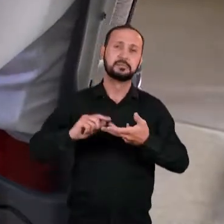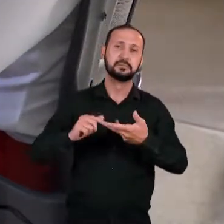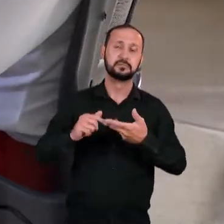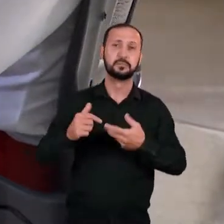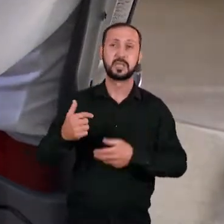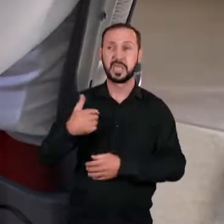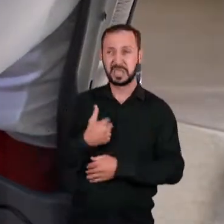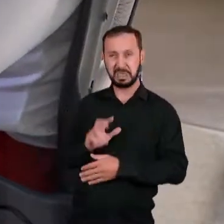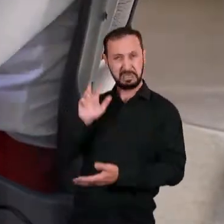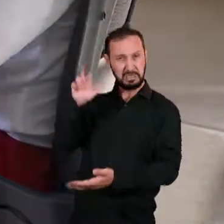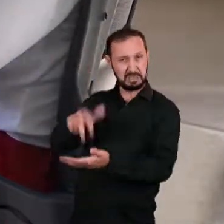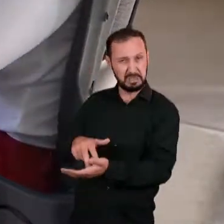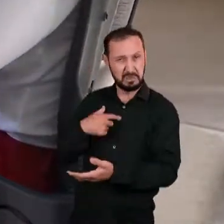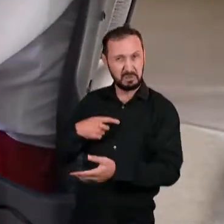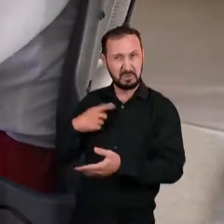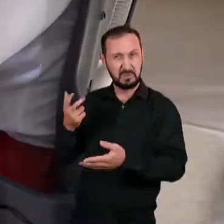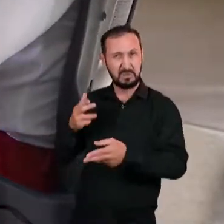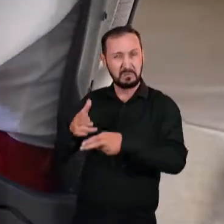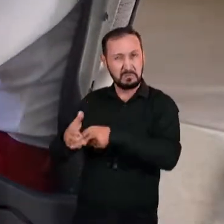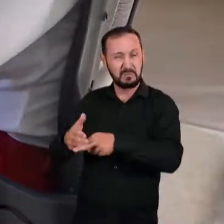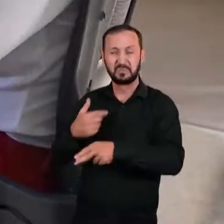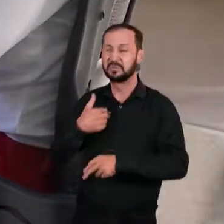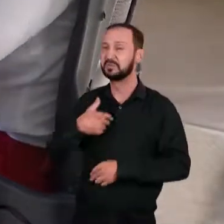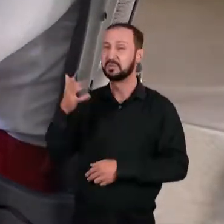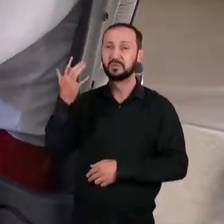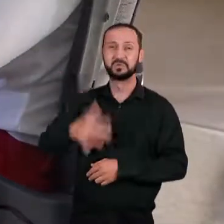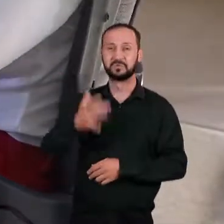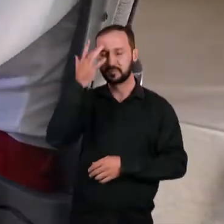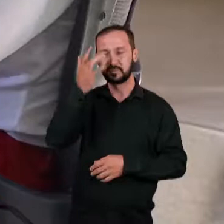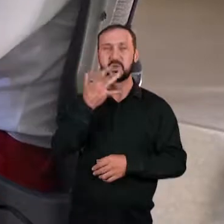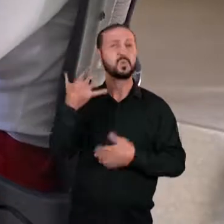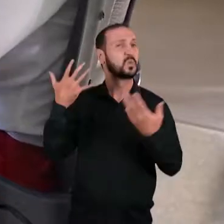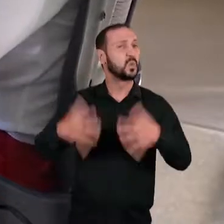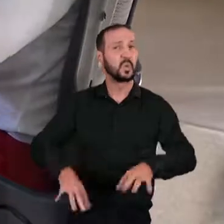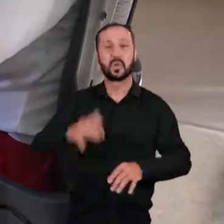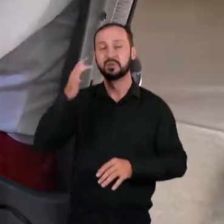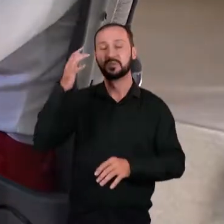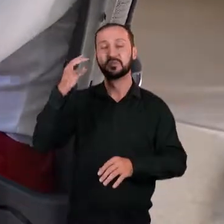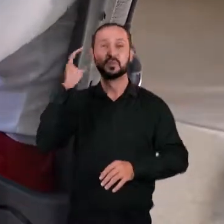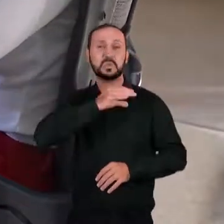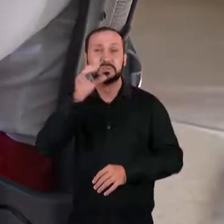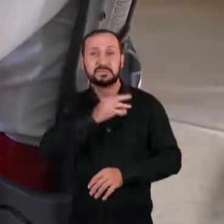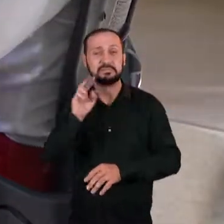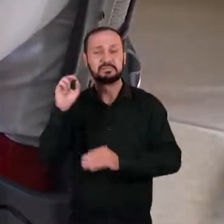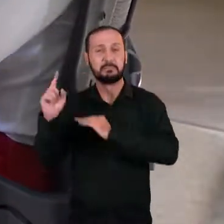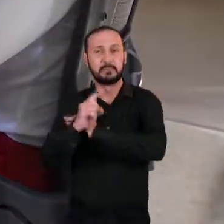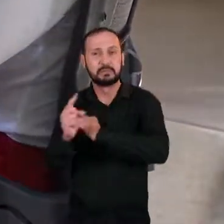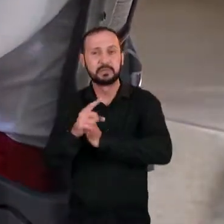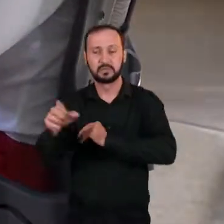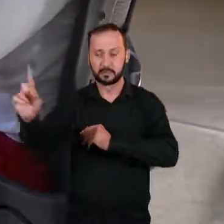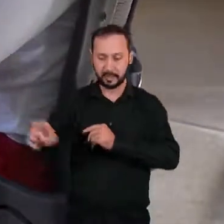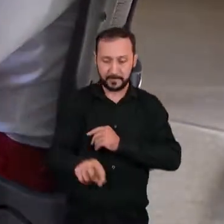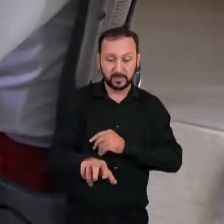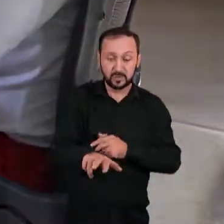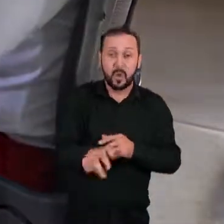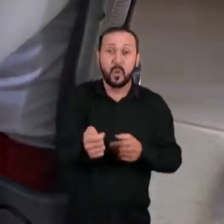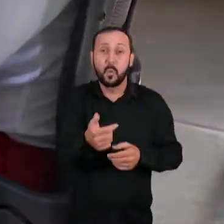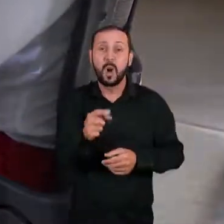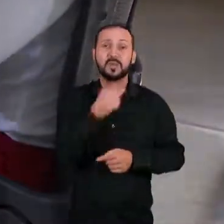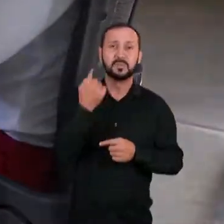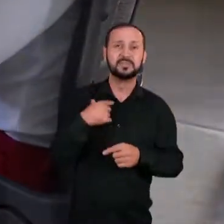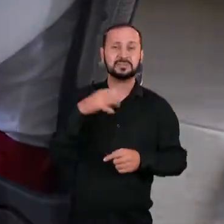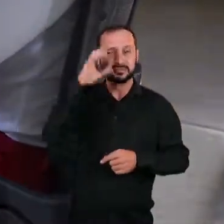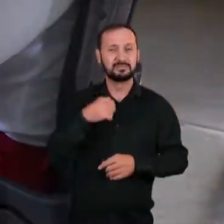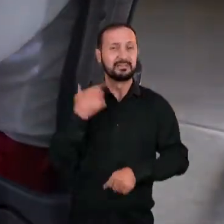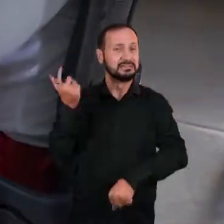jamais daria conta daquilo. Não é o meu perfil. Eu não gosto de urgência, eu não gosto de querer em um segundo estar ali o paciente entre a vida e a morte, ter que